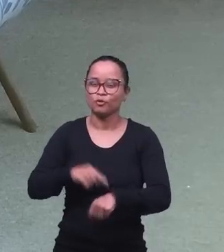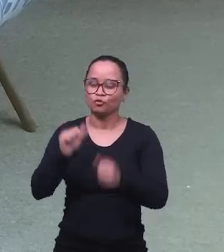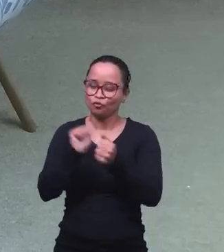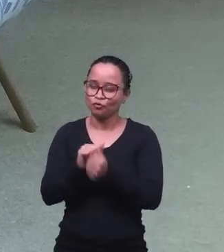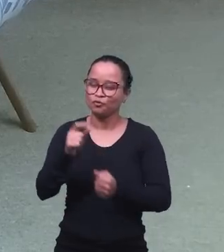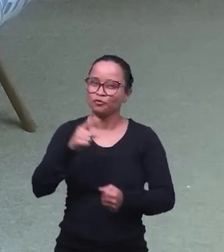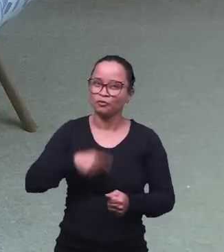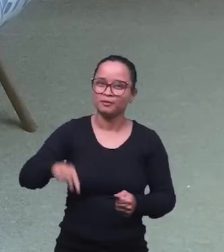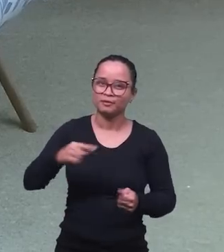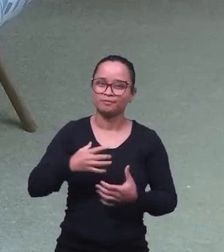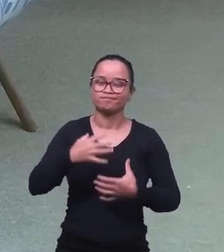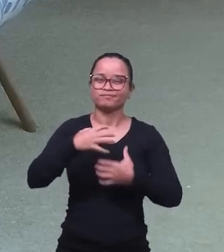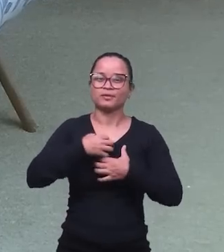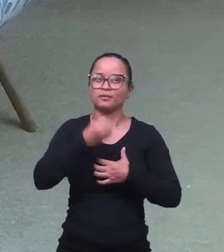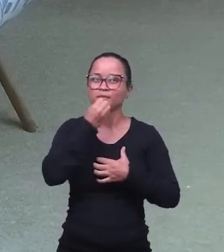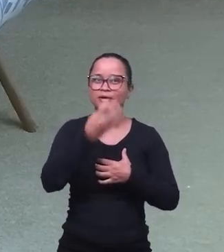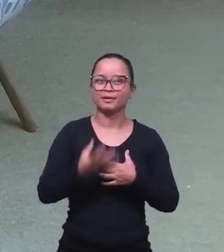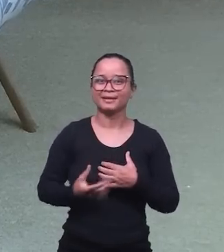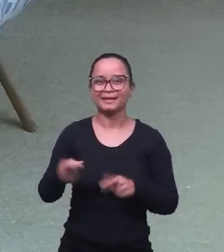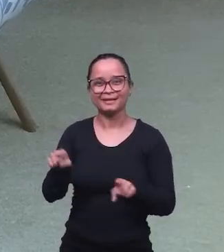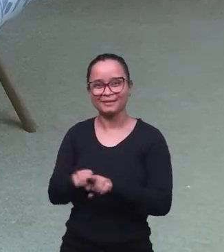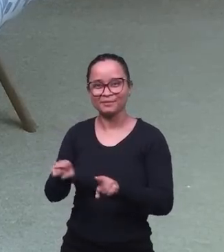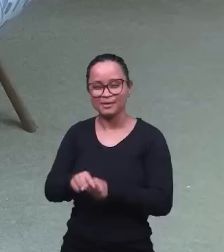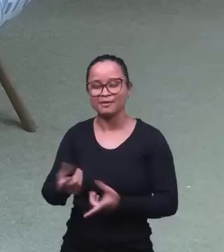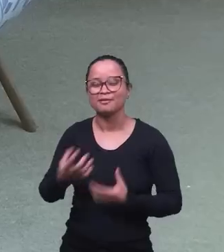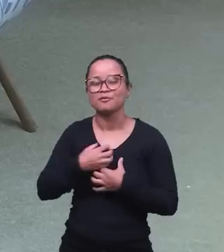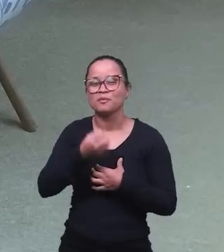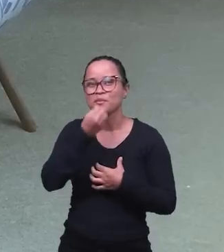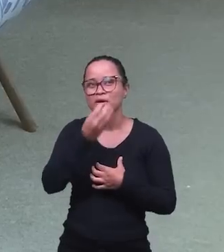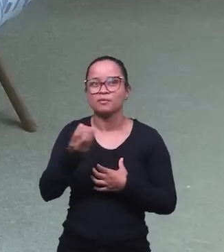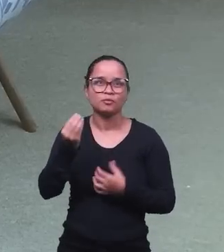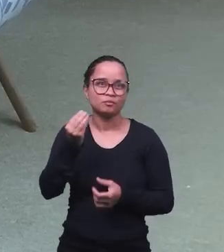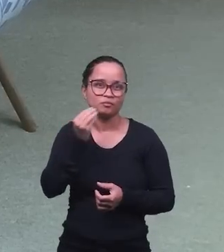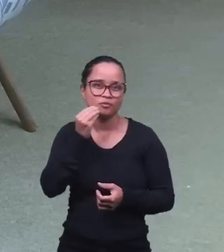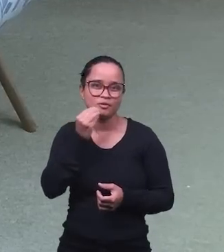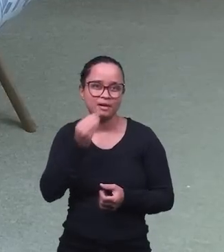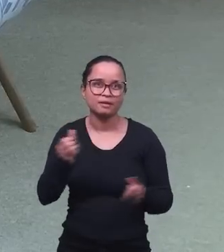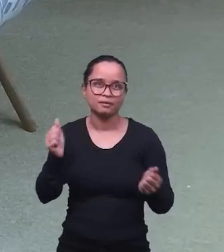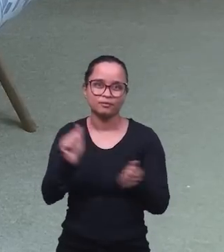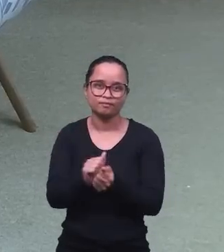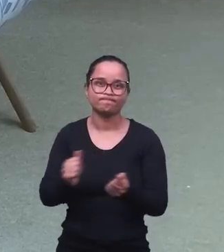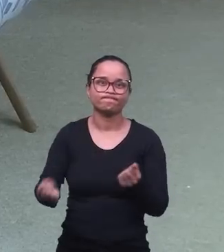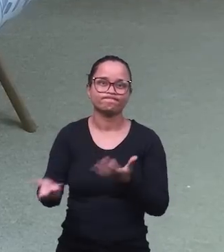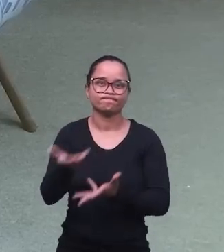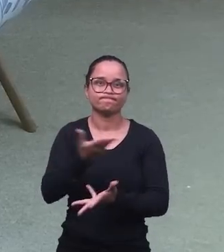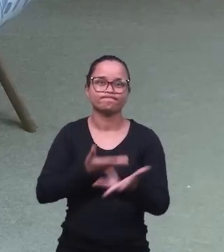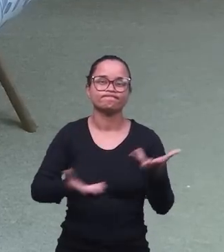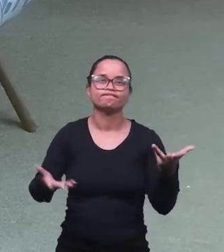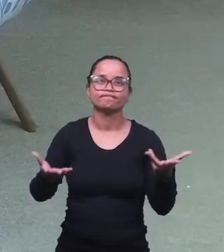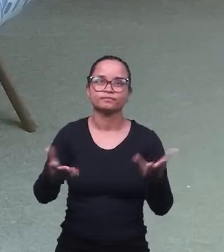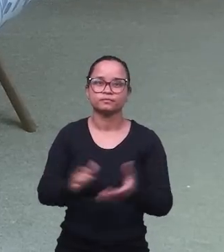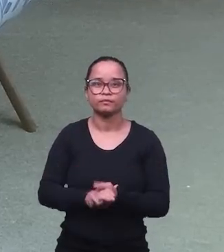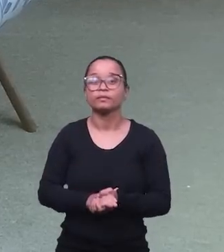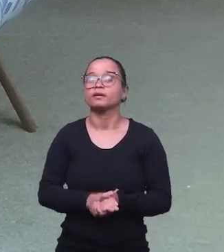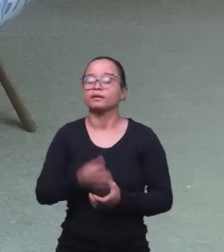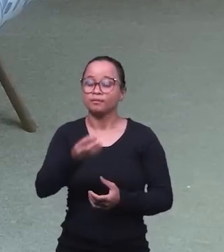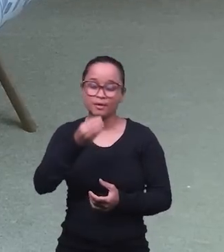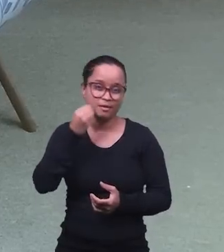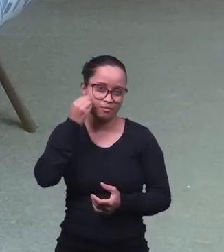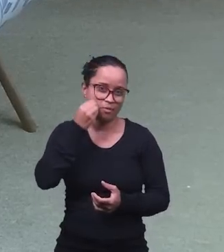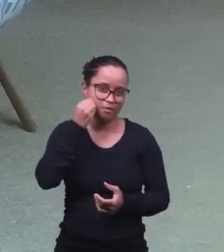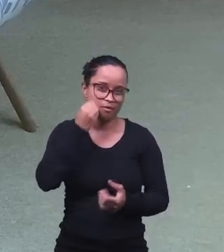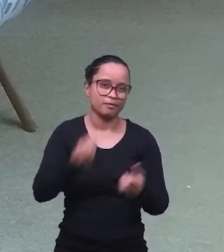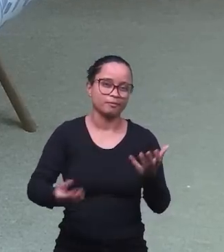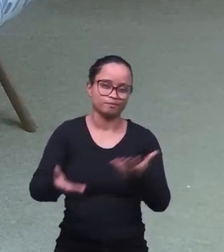Glória Nos a sentimos Jesus. honrados com isso, viu? Também fico lisonjeado pela oportunidade de estar aqui, de poder compartilhar com os irmãos